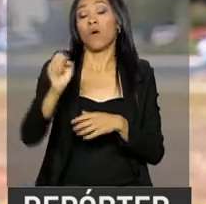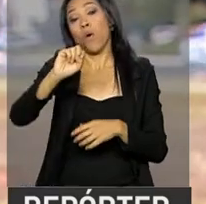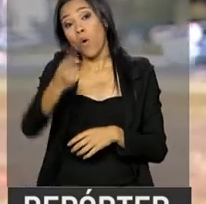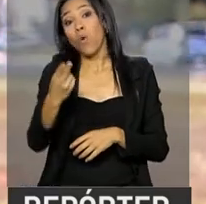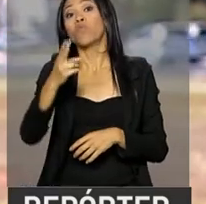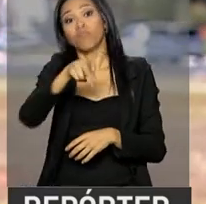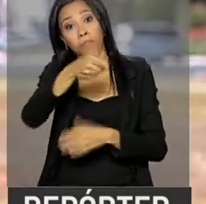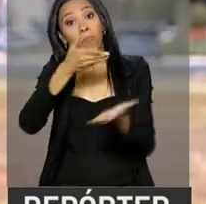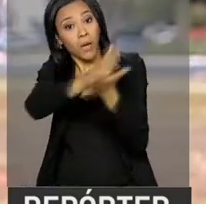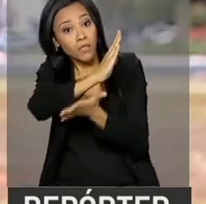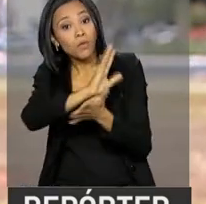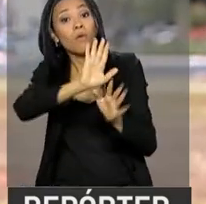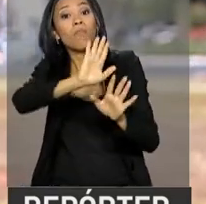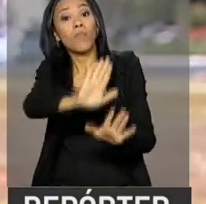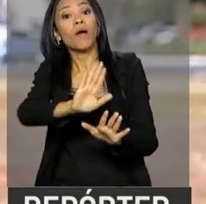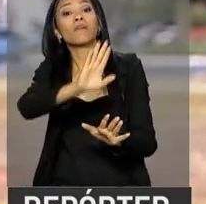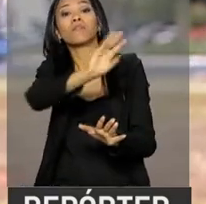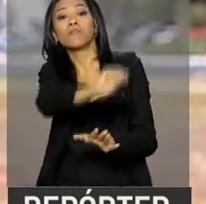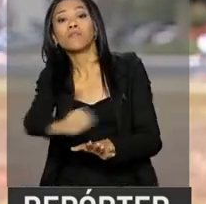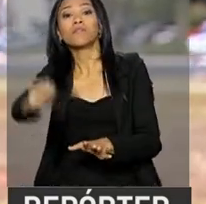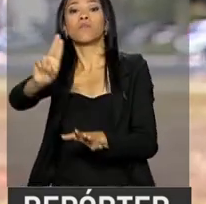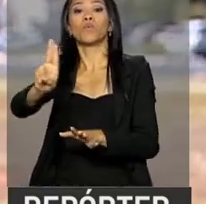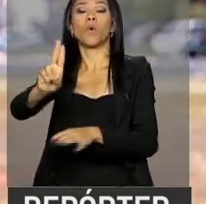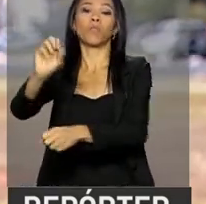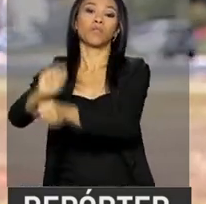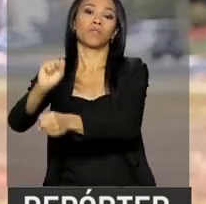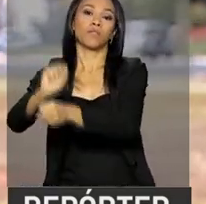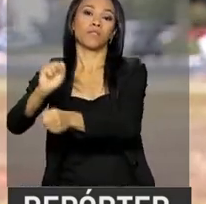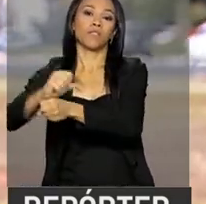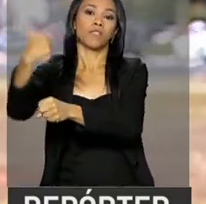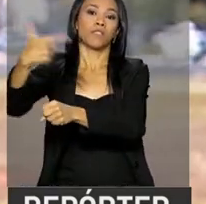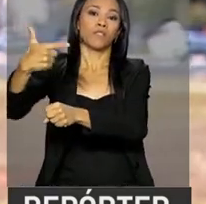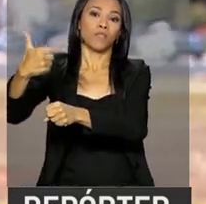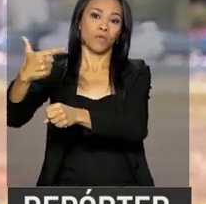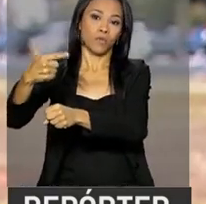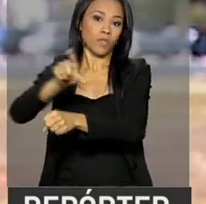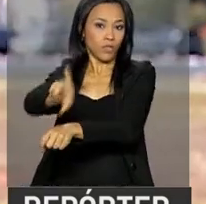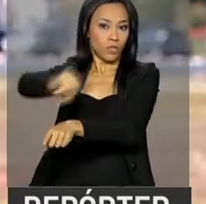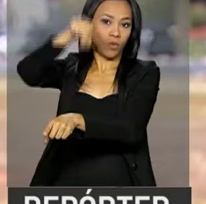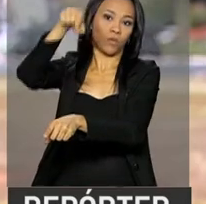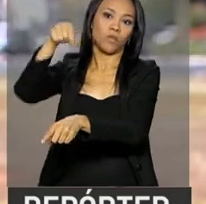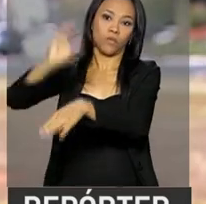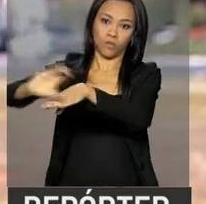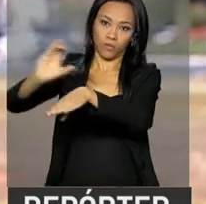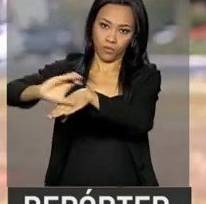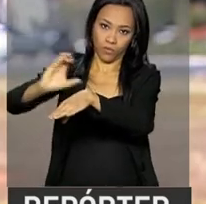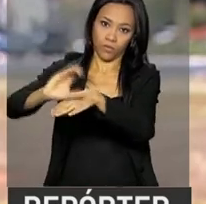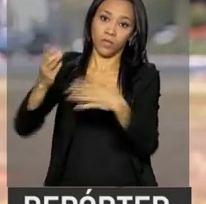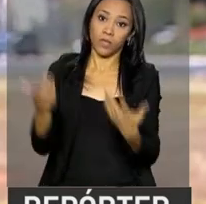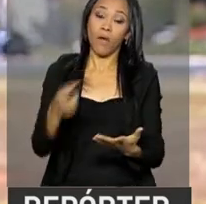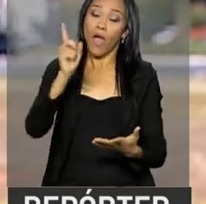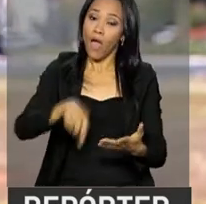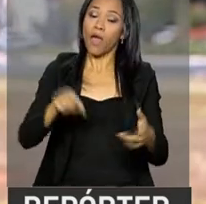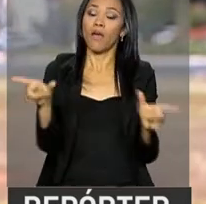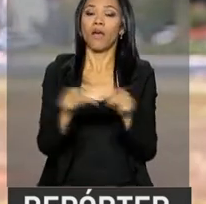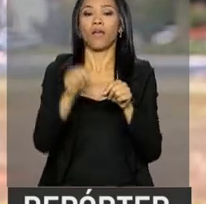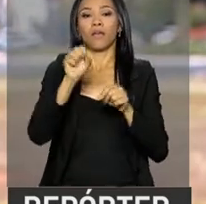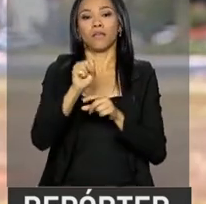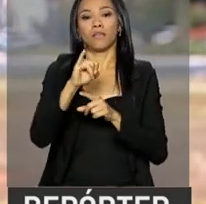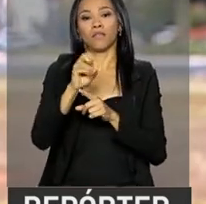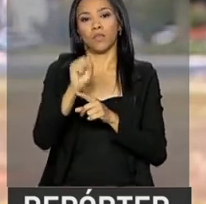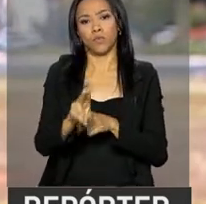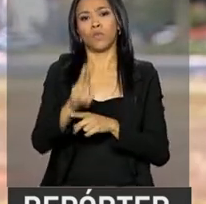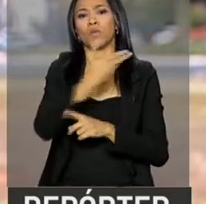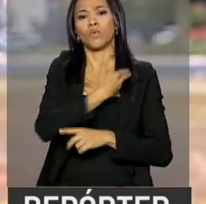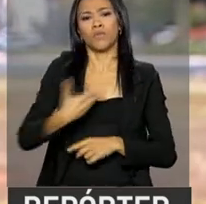foram aprovados somente para a segunda opção de curso ou sisu é por meio do sisu que as universidades